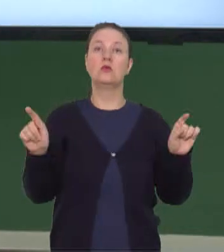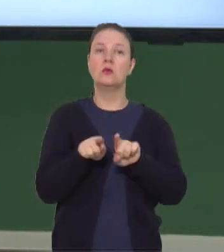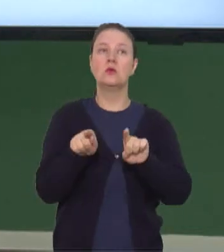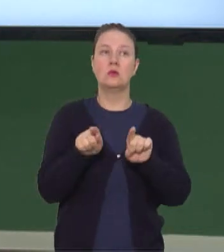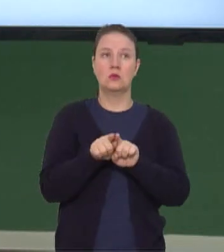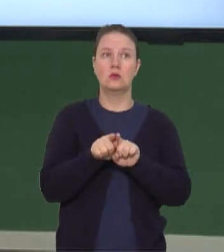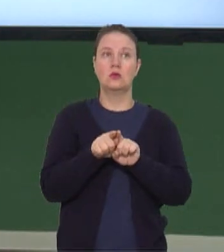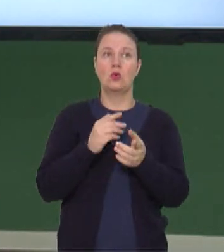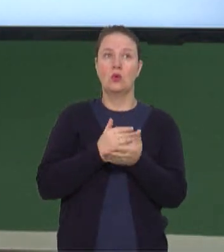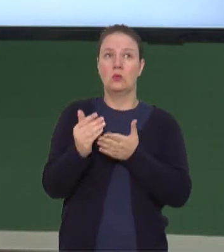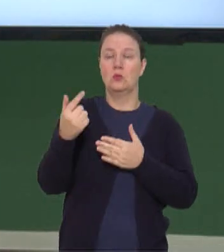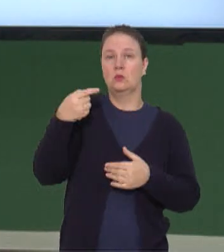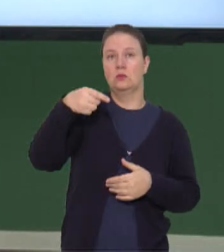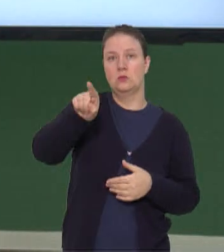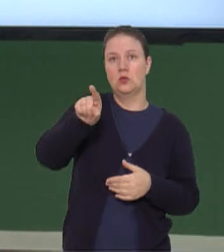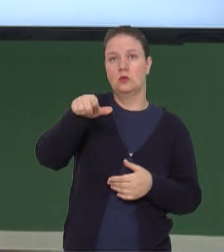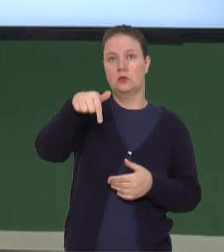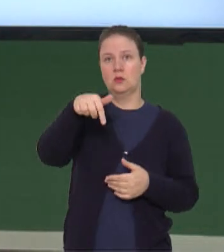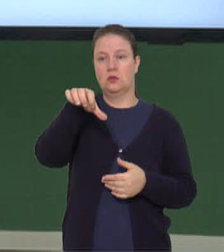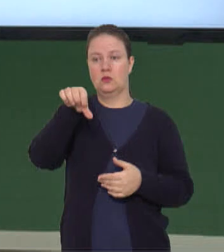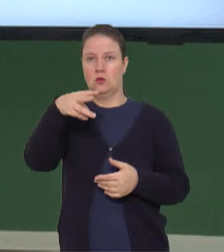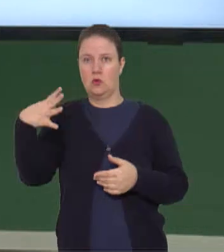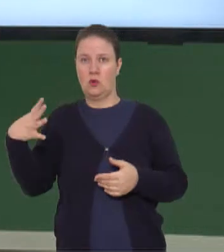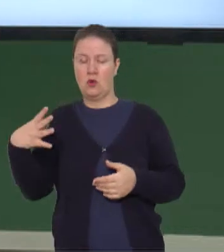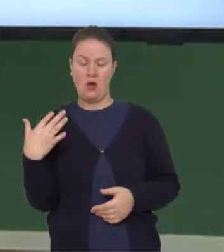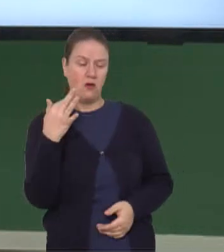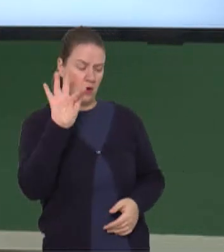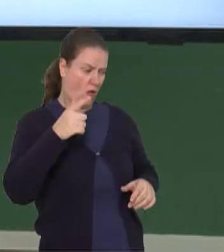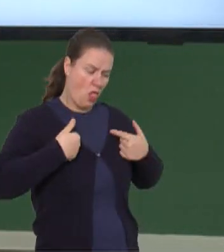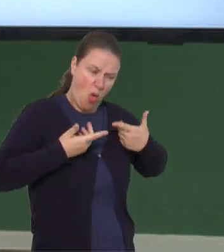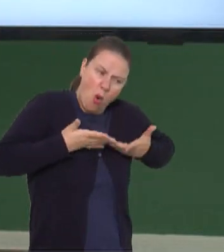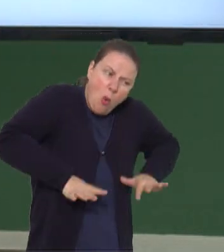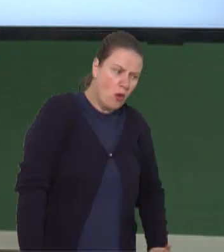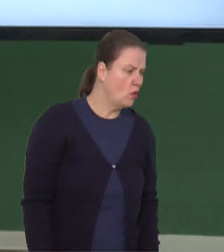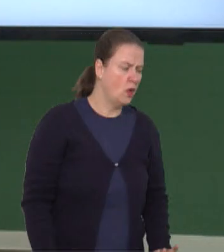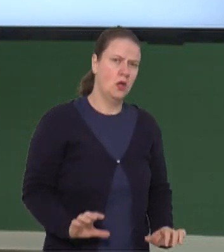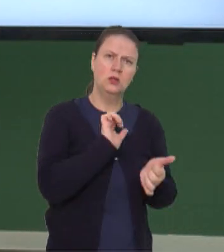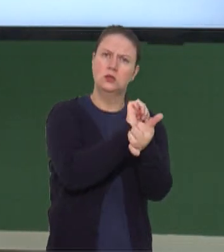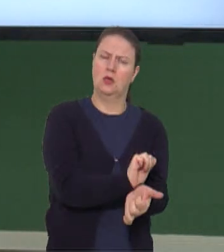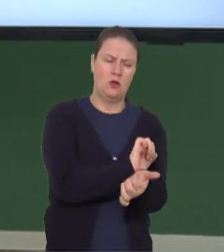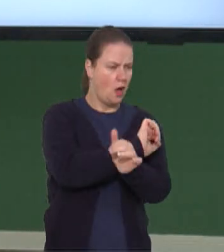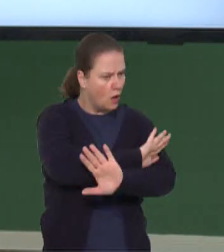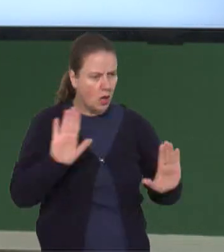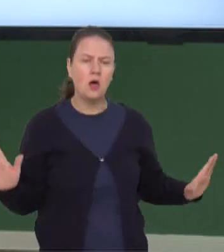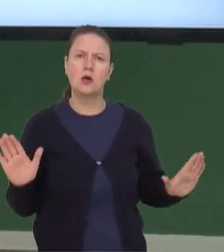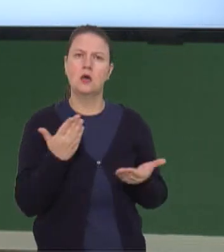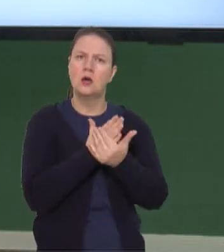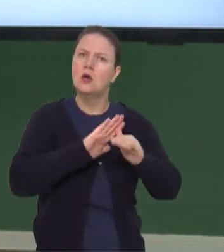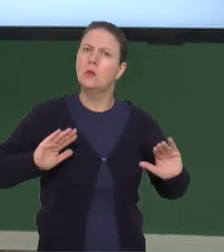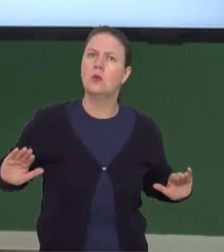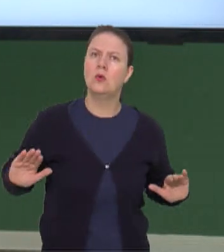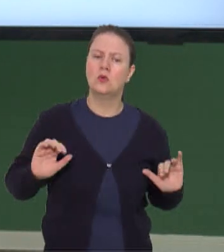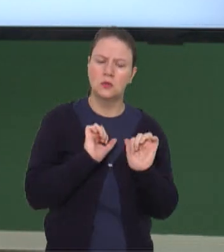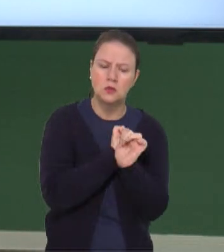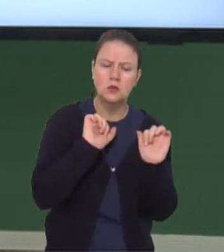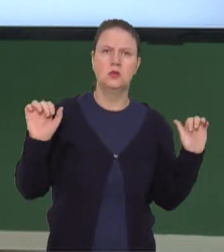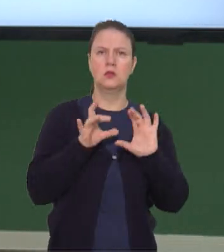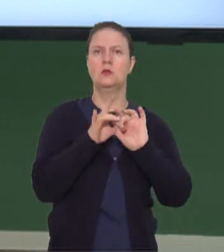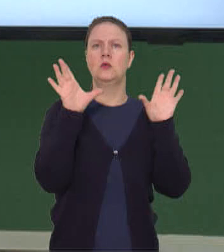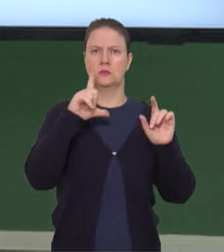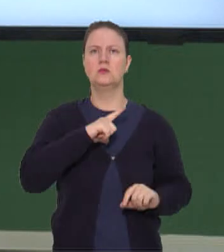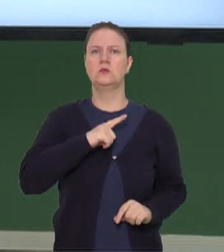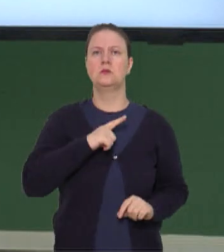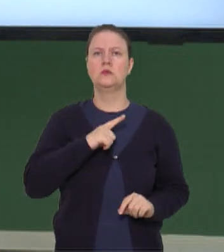partir do momento que a França falou não tem mais escravidão nas nossas colônias, né, todos os escravizados de São Domingos,